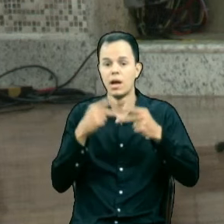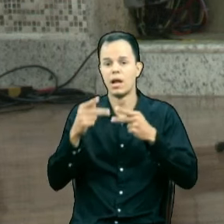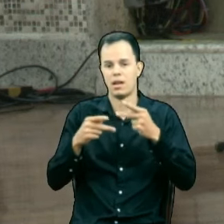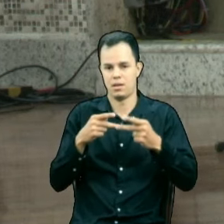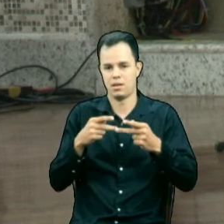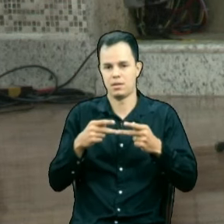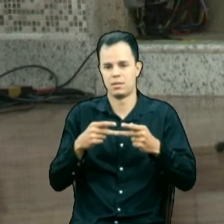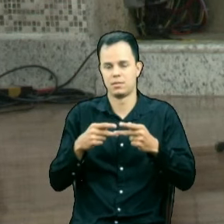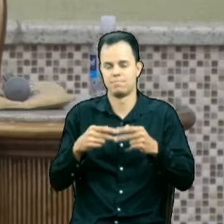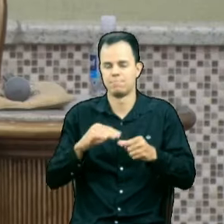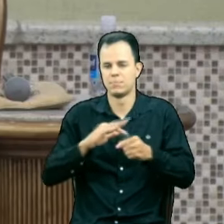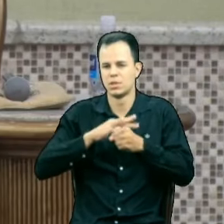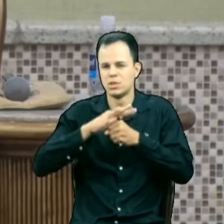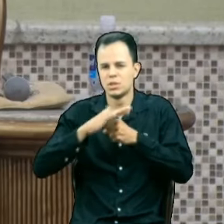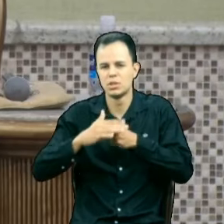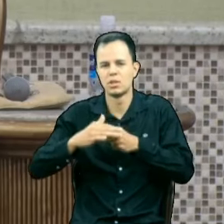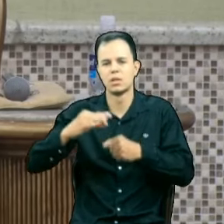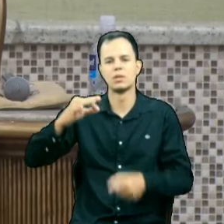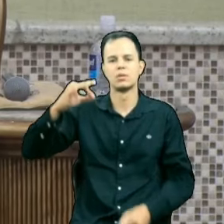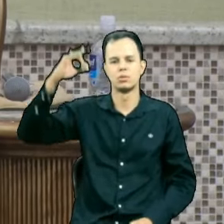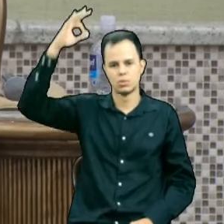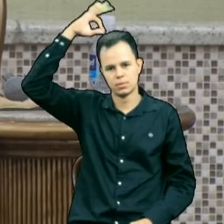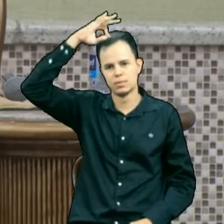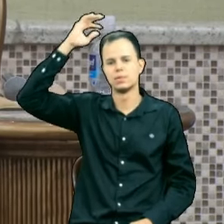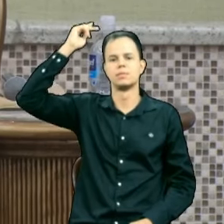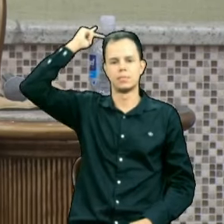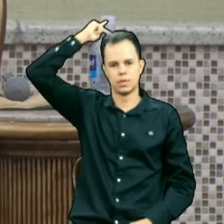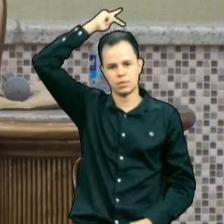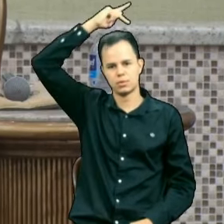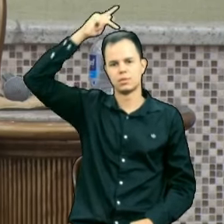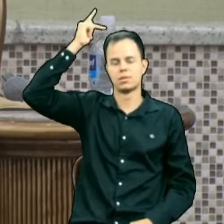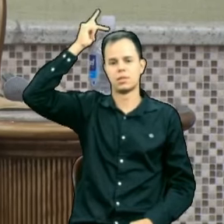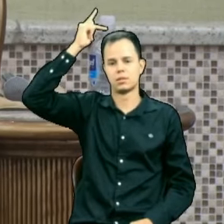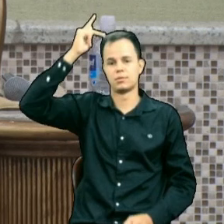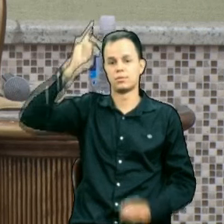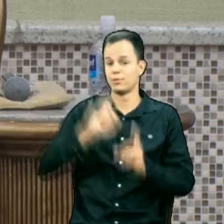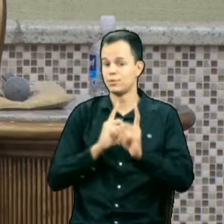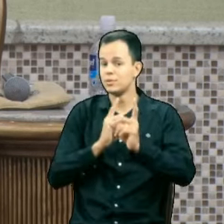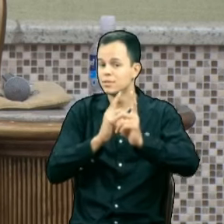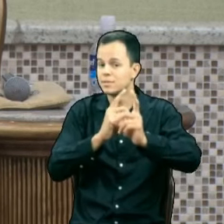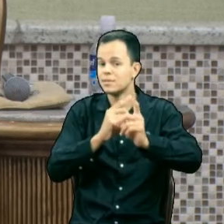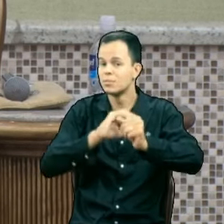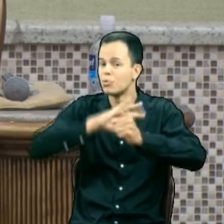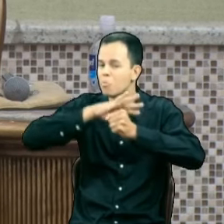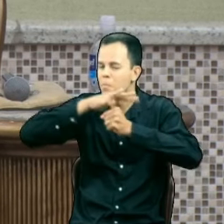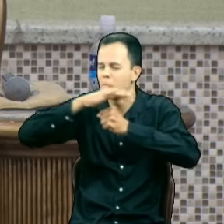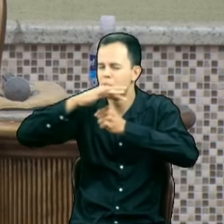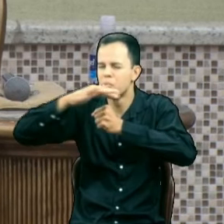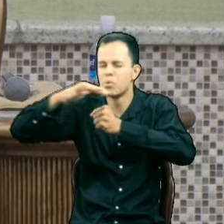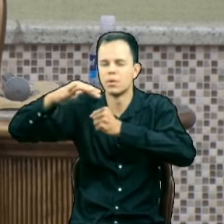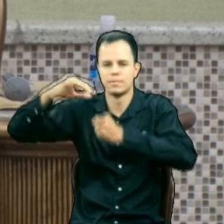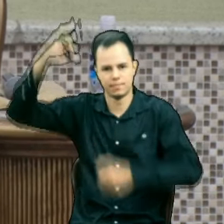Santo de tempo em tempo você se foram Cheios do Espírito Santo